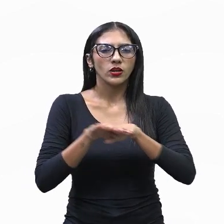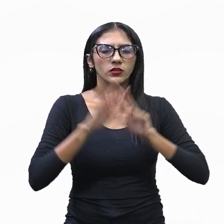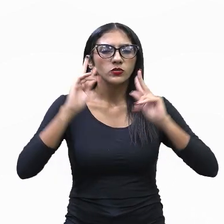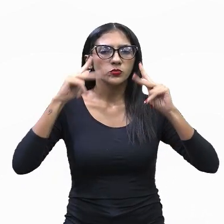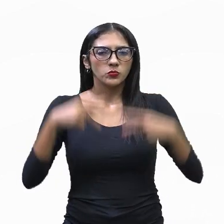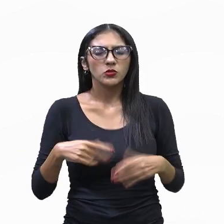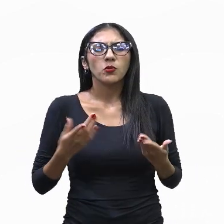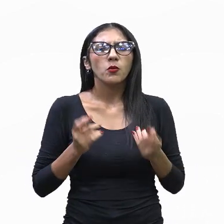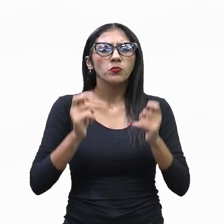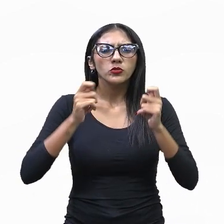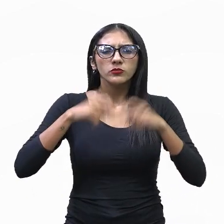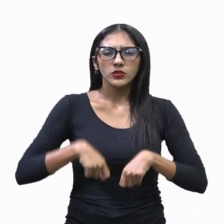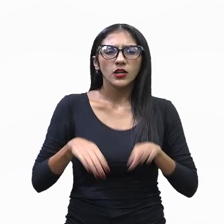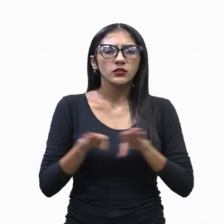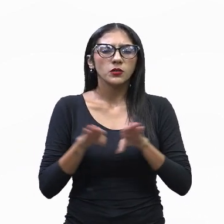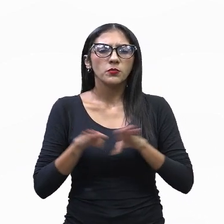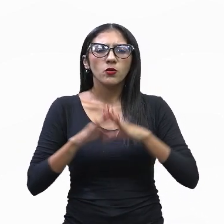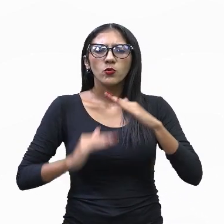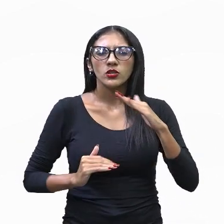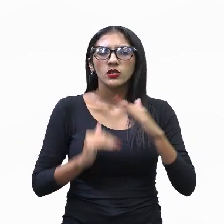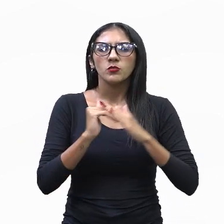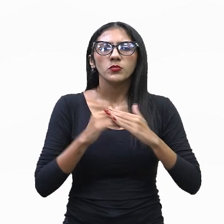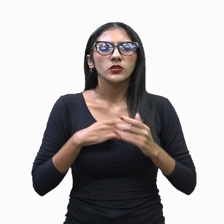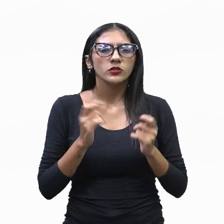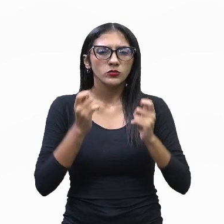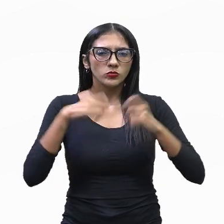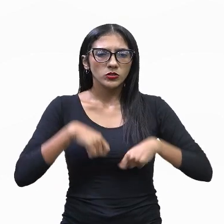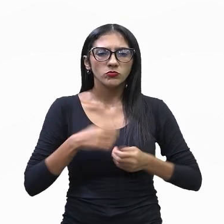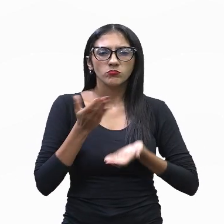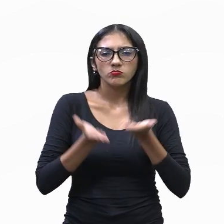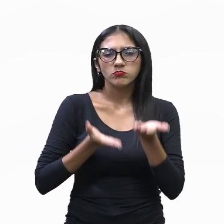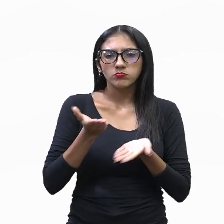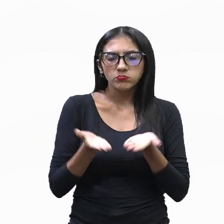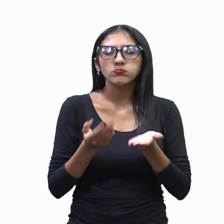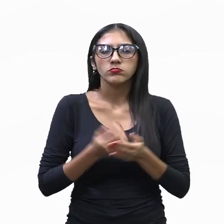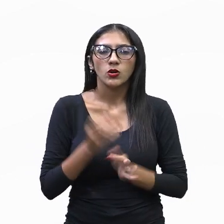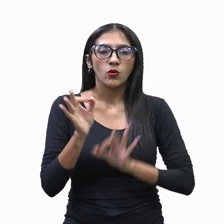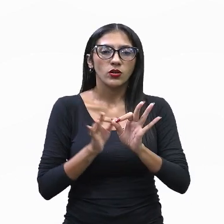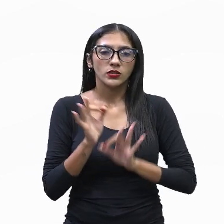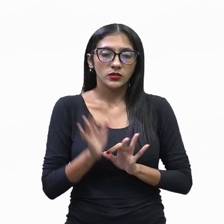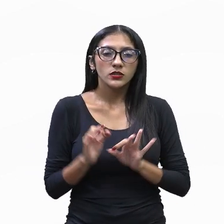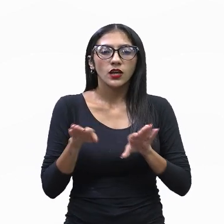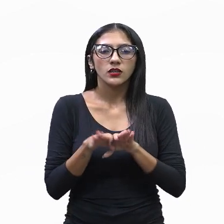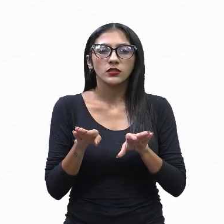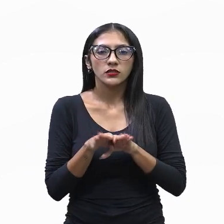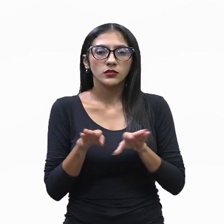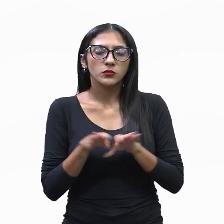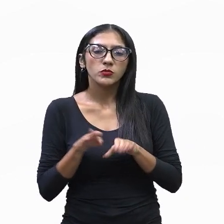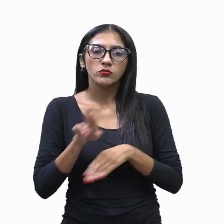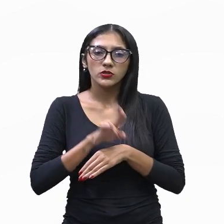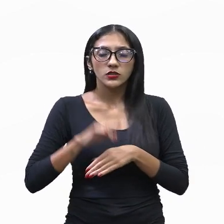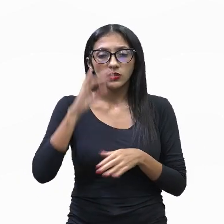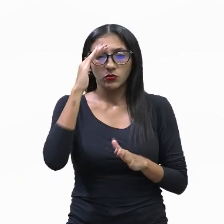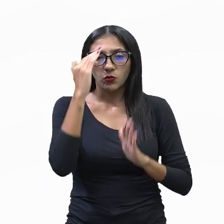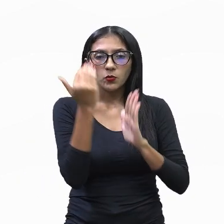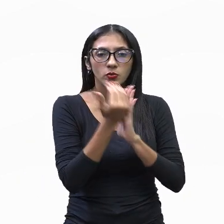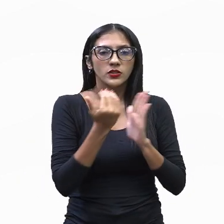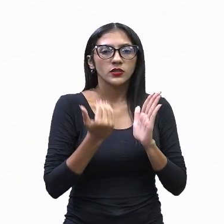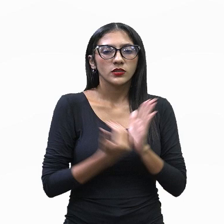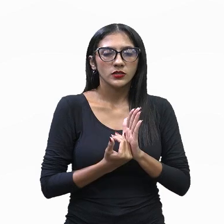as possibilidades de atuar como mediador para a construção da cidadania com base nos direitos